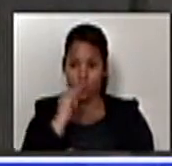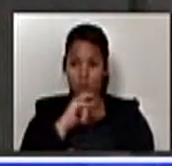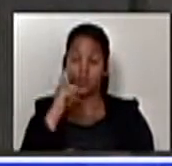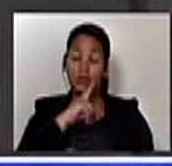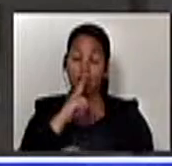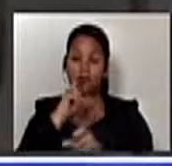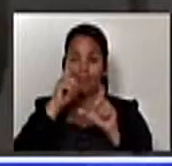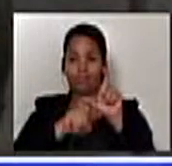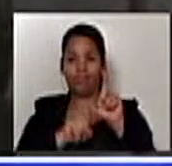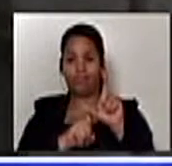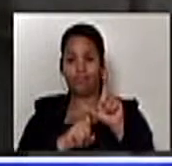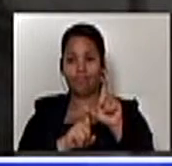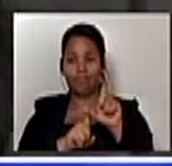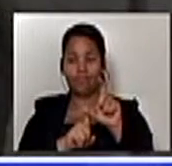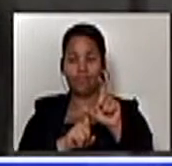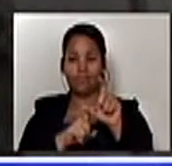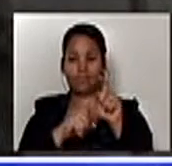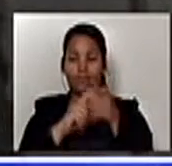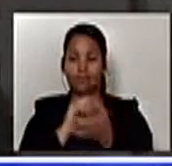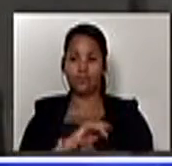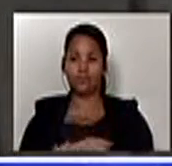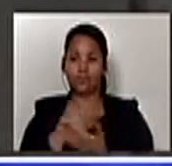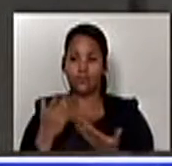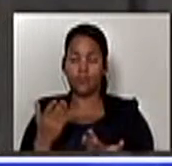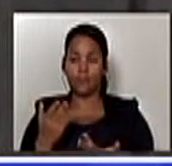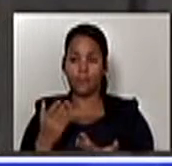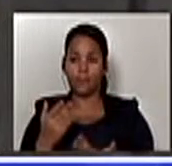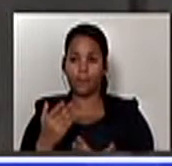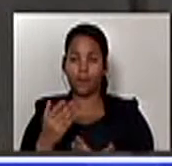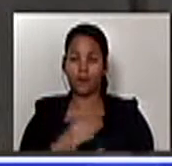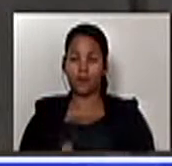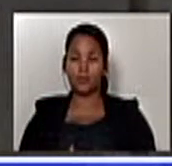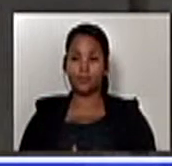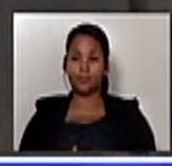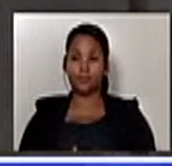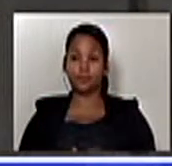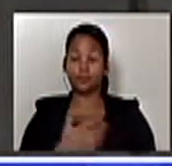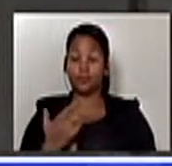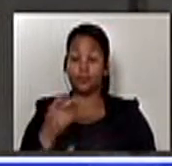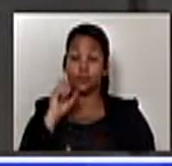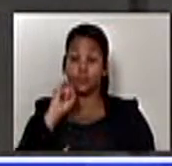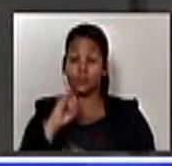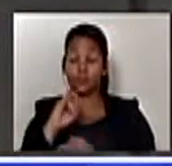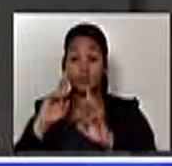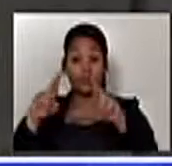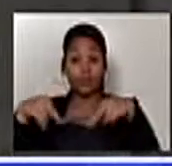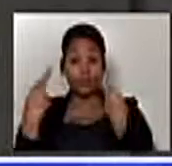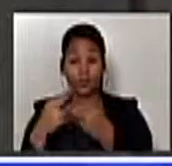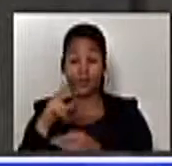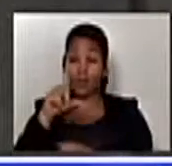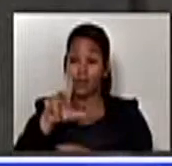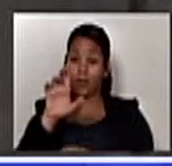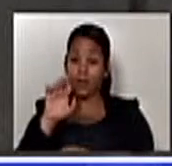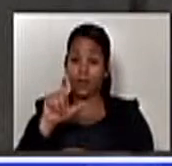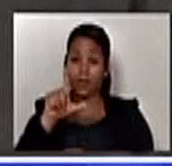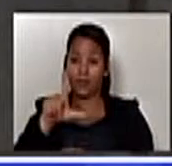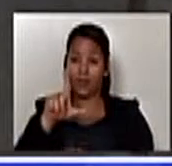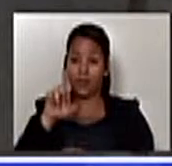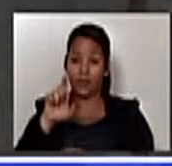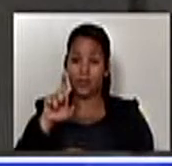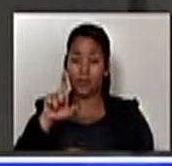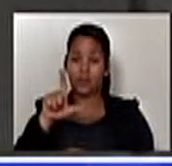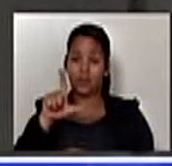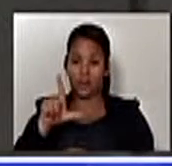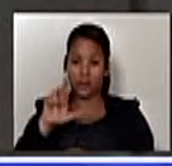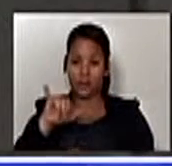que for entrar num leilão de privatização vai ter ciência que o Estado de Alagoas está cobrando um